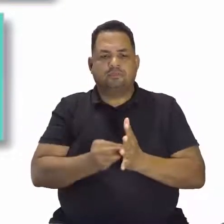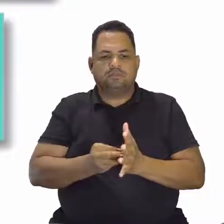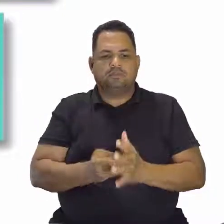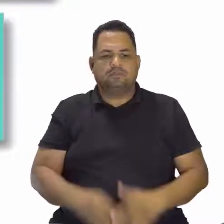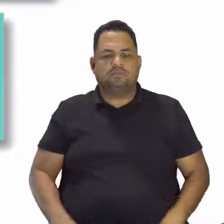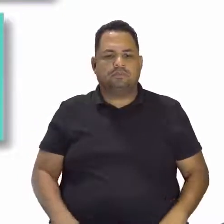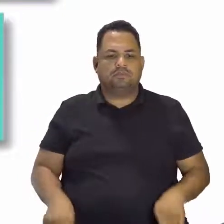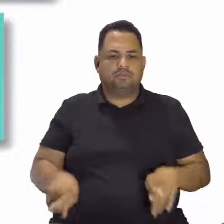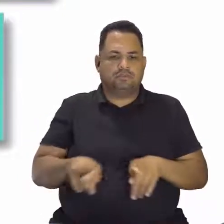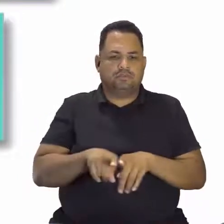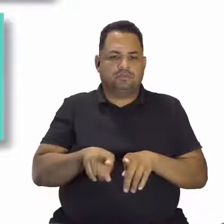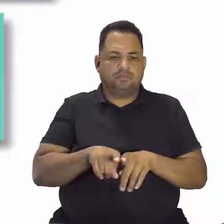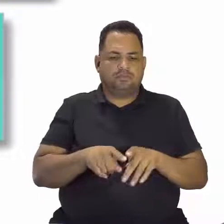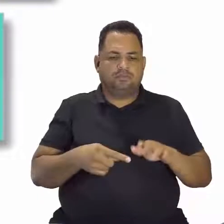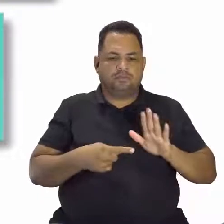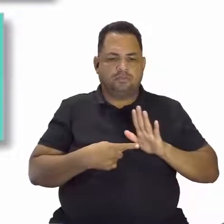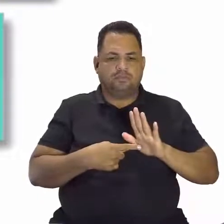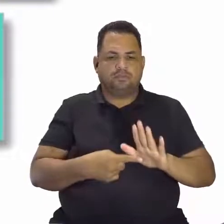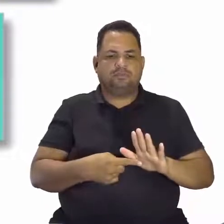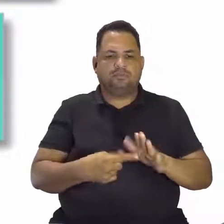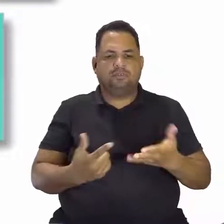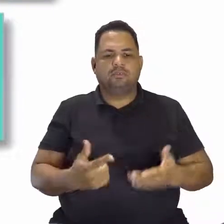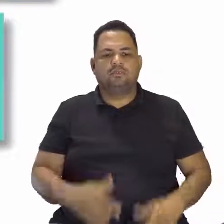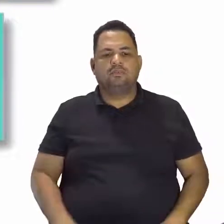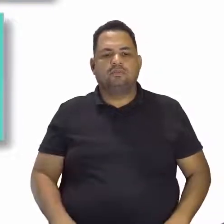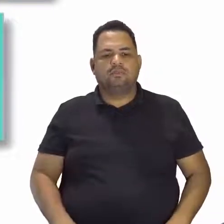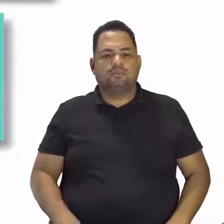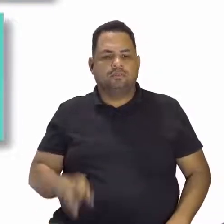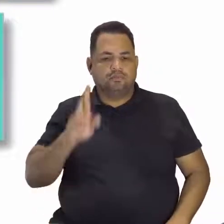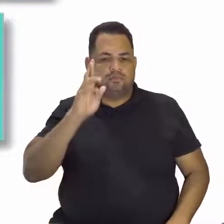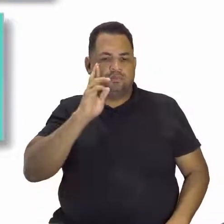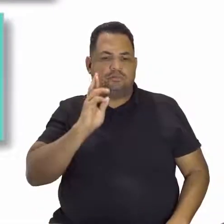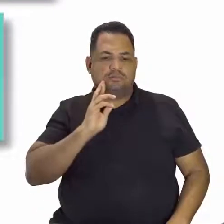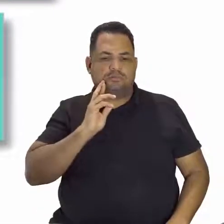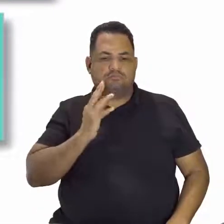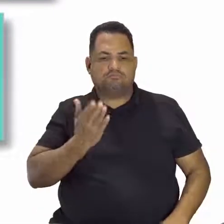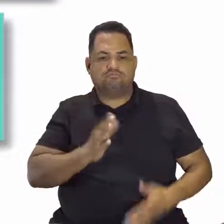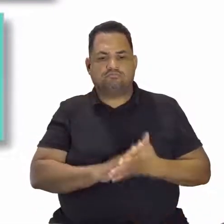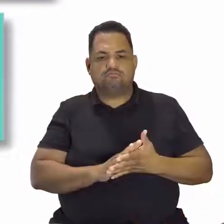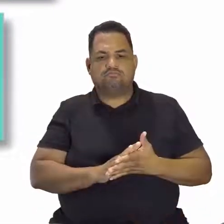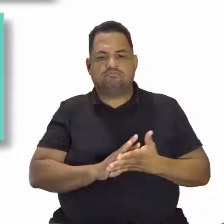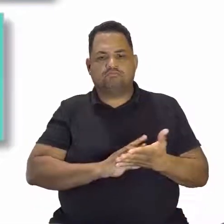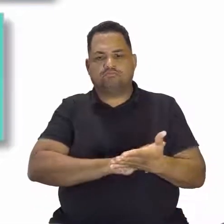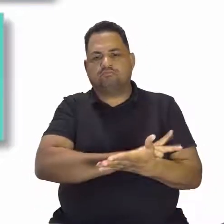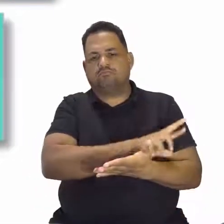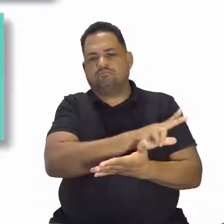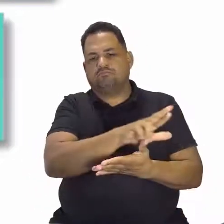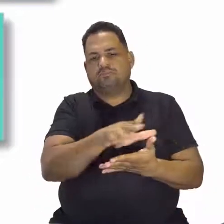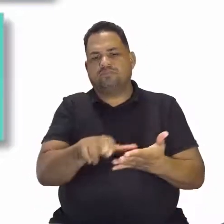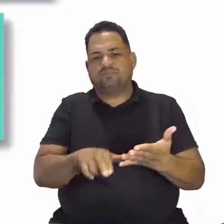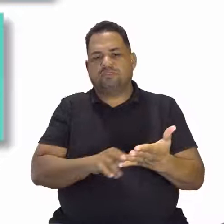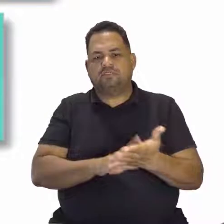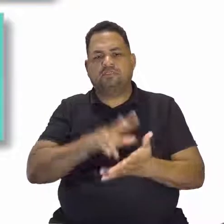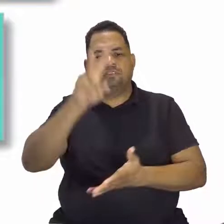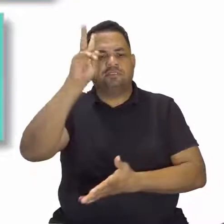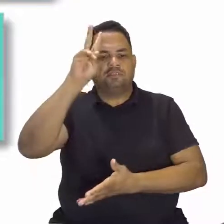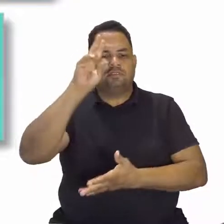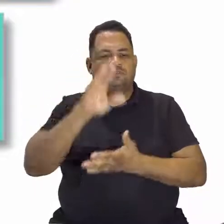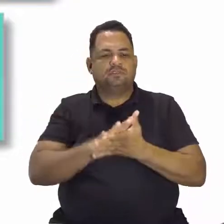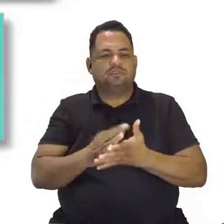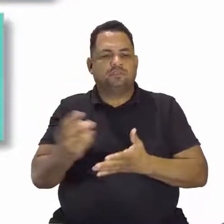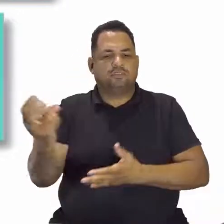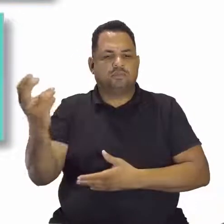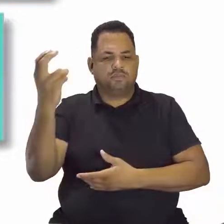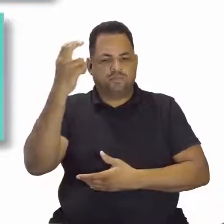Vamos também falar sobre Rondônia, né? Esse mosaico de história e cultura.